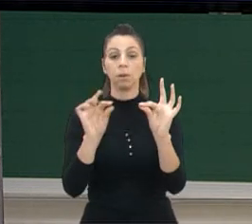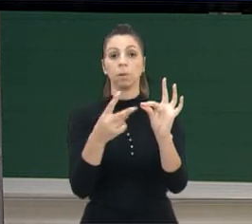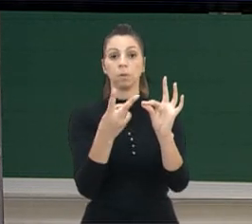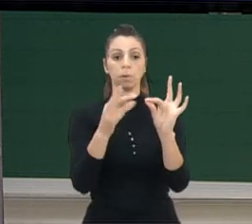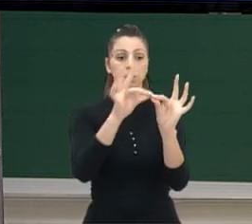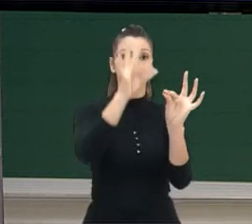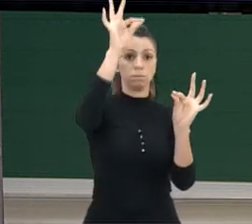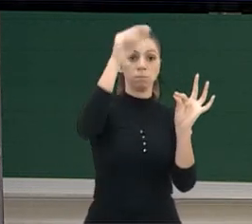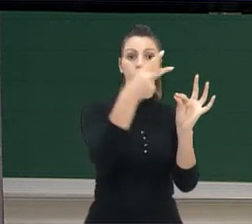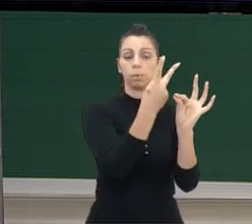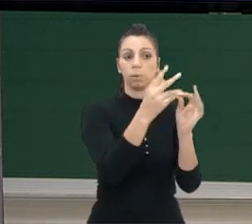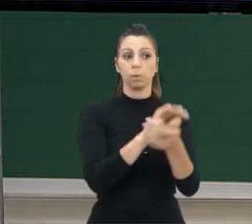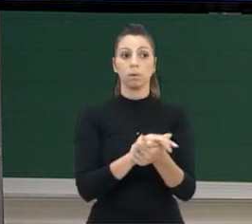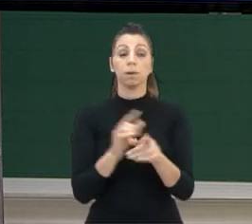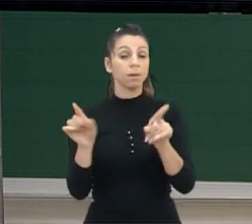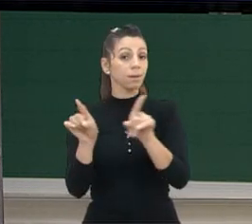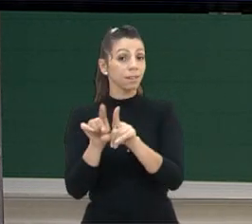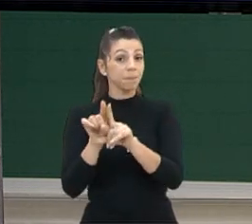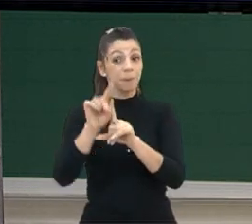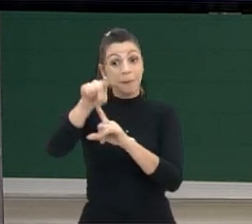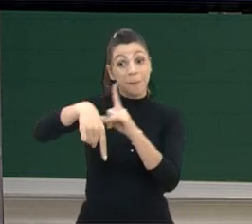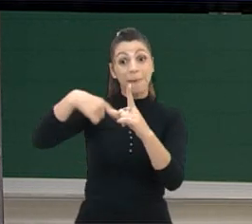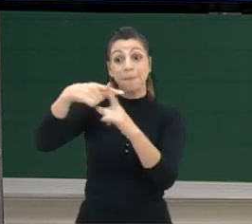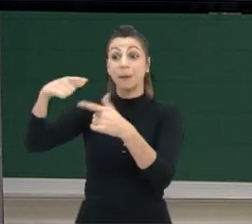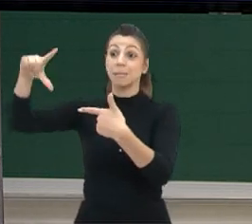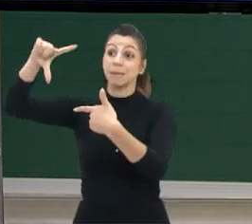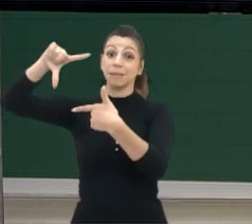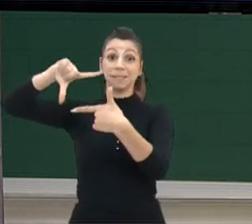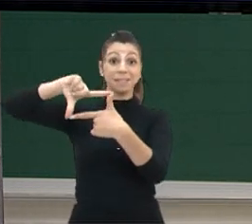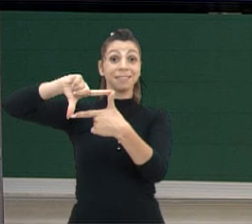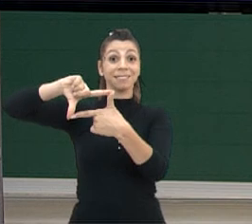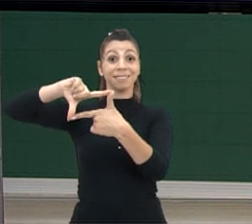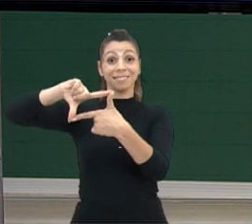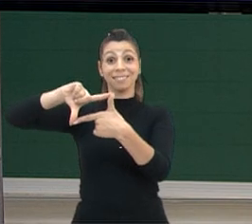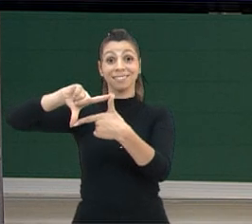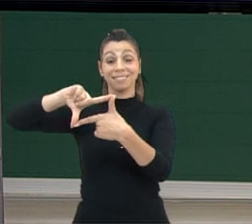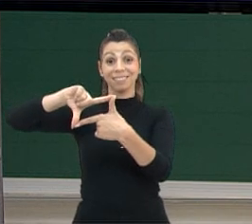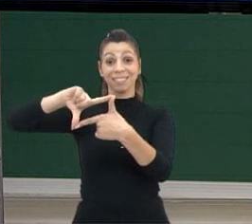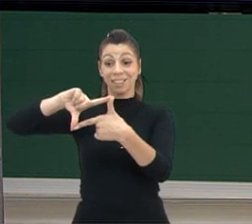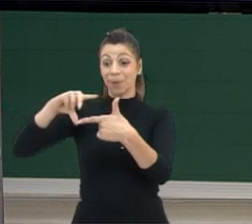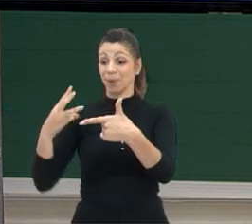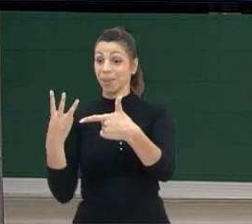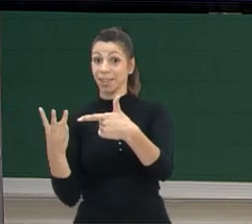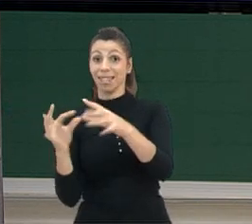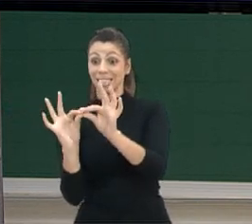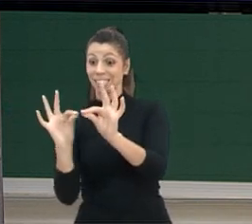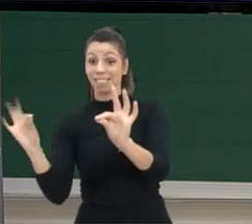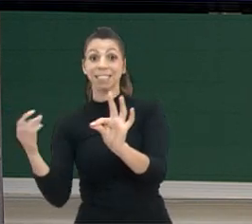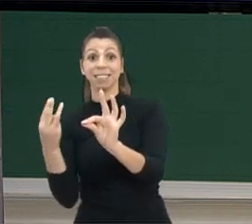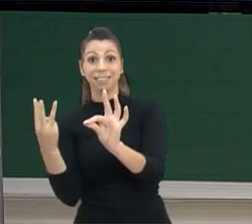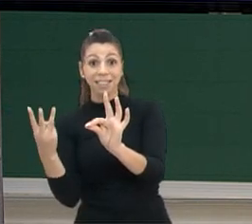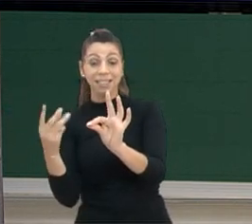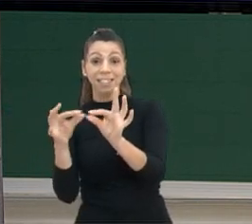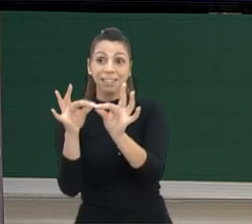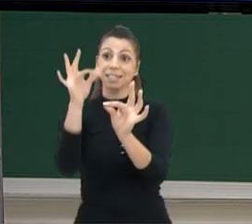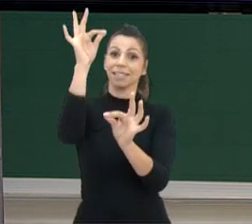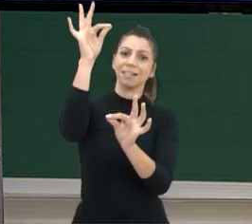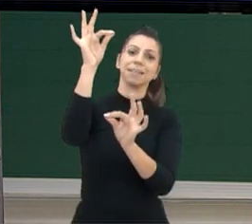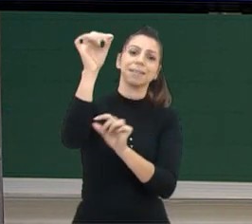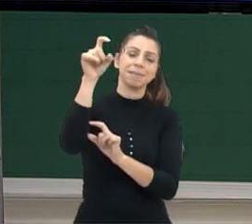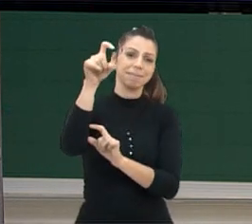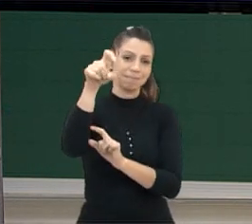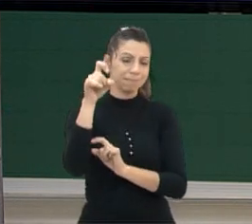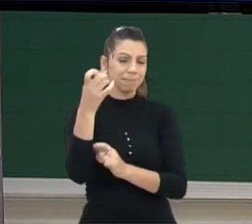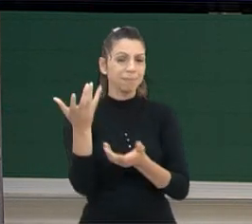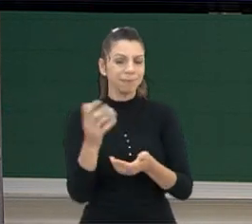e você tem um retângulo, 3 por x. Você até consegue colocar os dois,